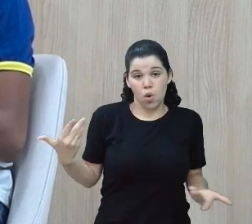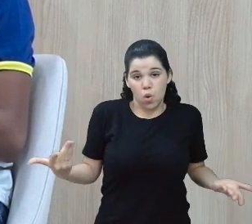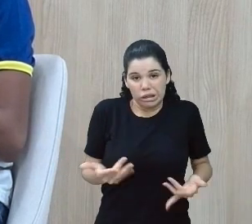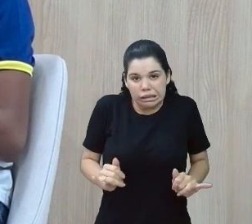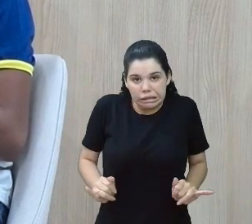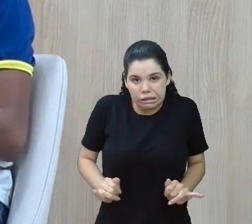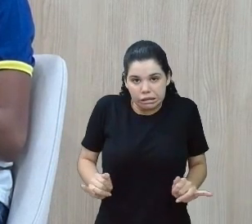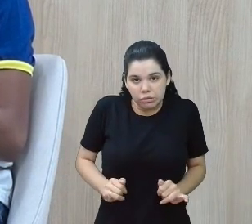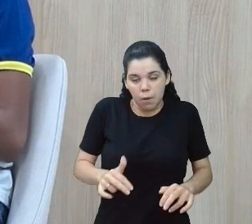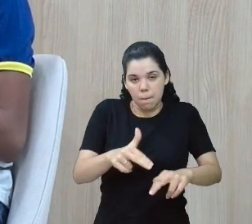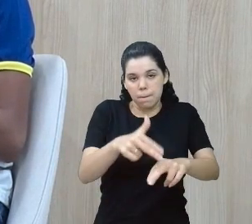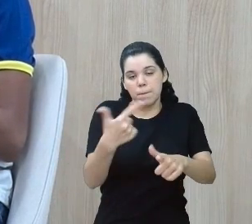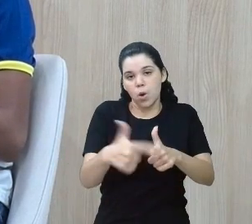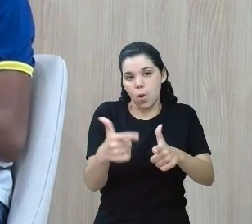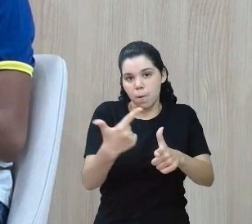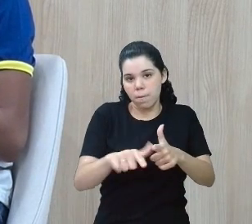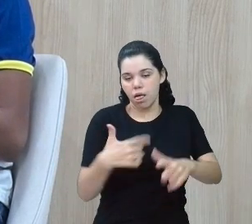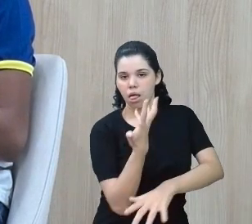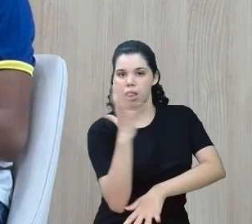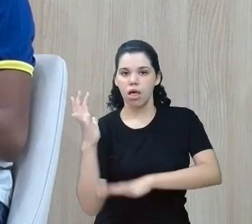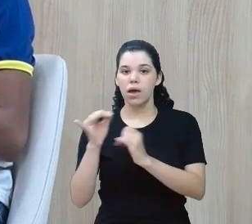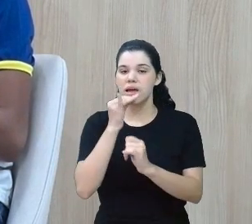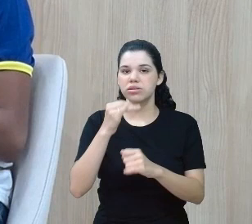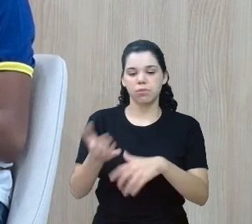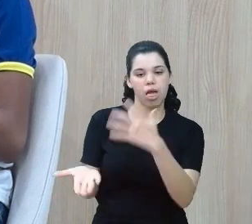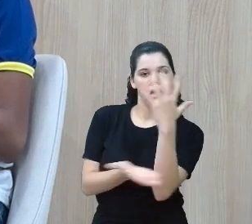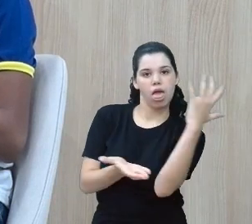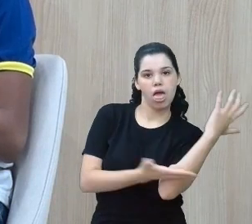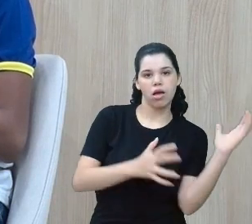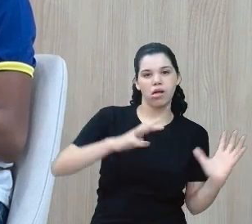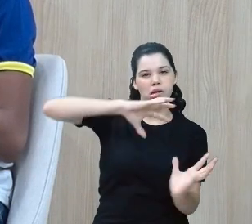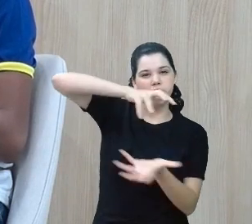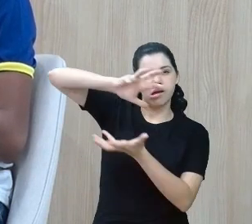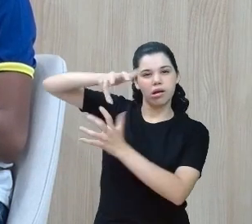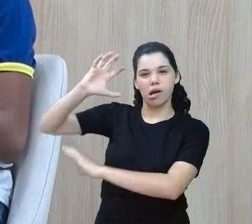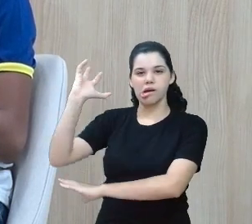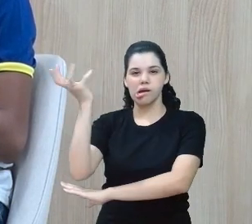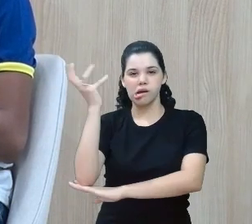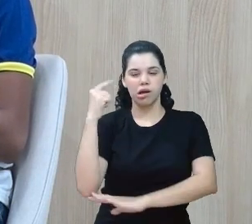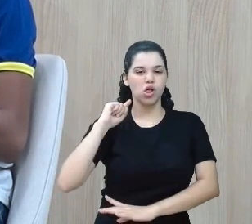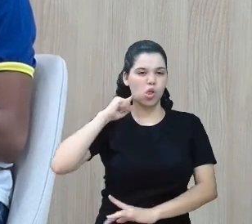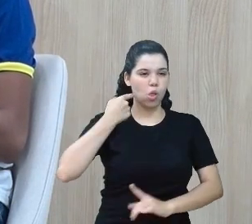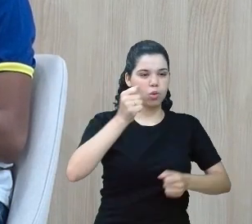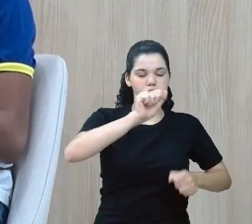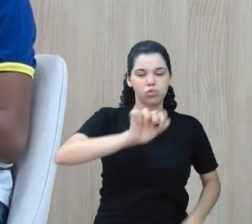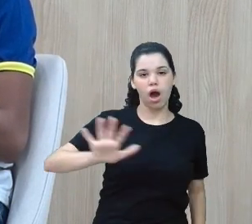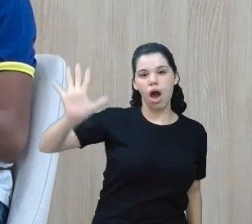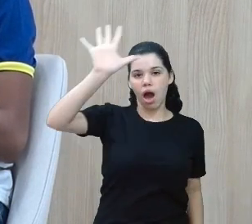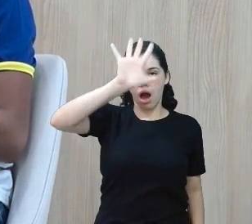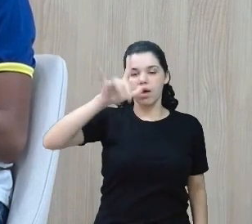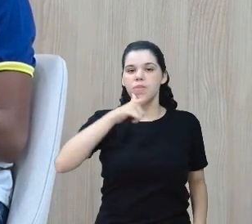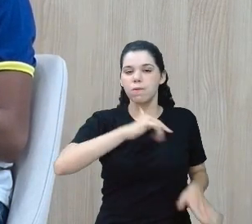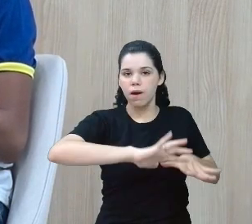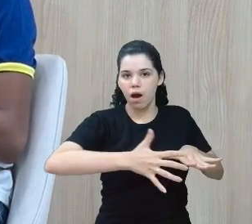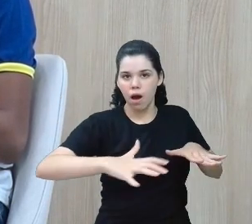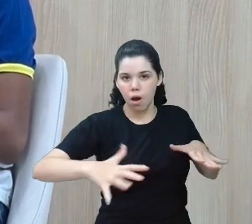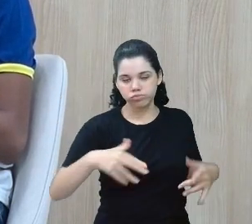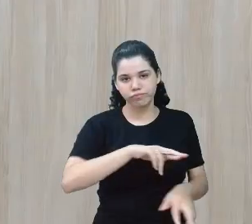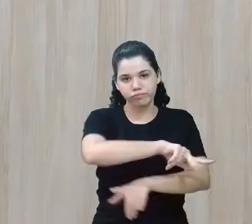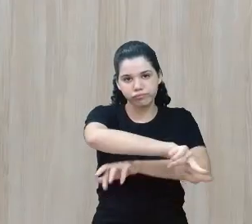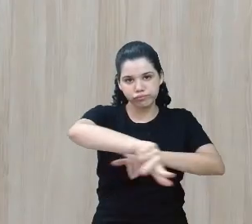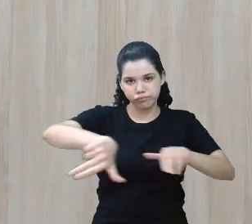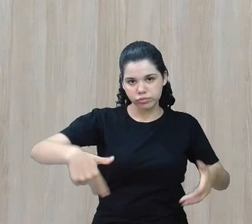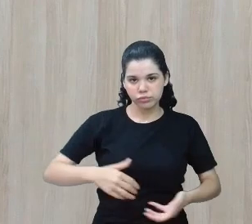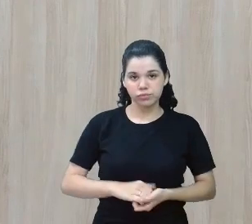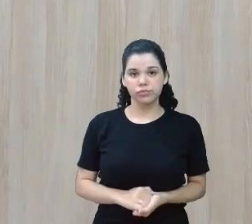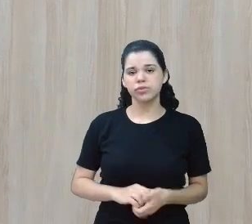diversos problemas ambientais, como o desmatamento, mudanças climáticas, poluição do ar e da água, dentre outros.